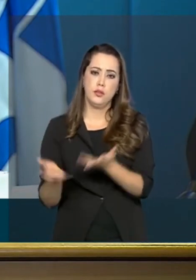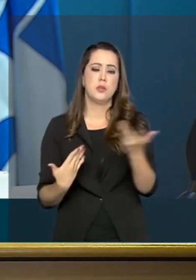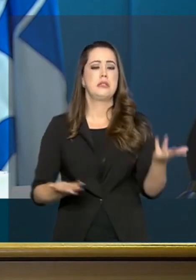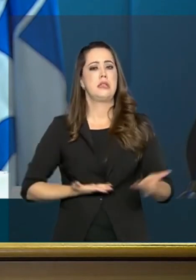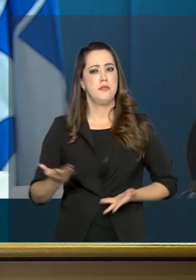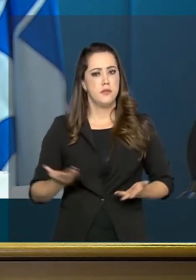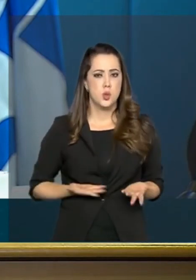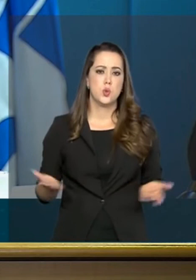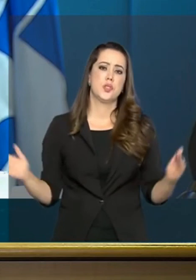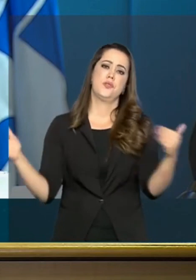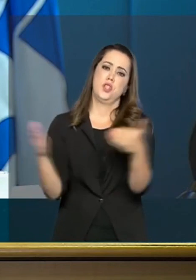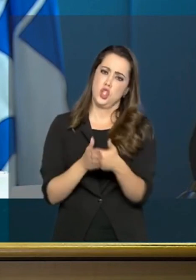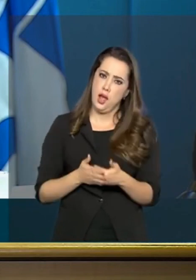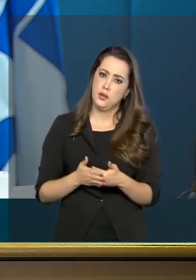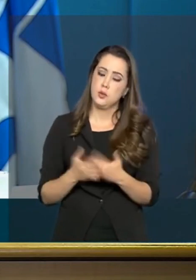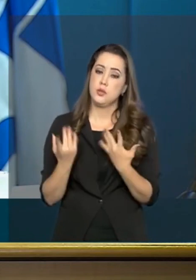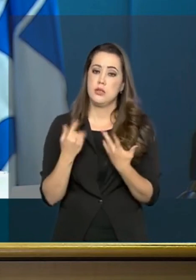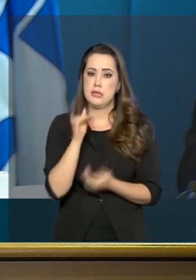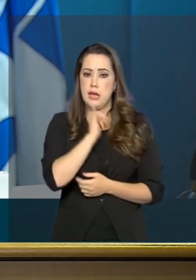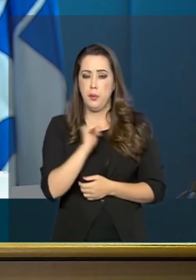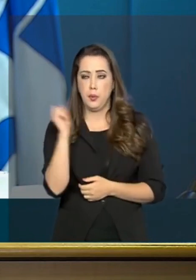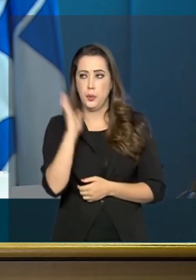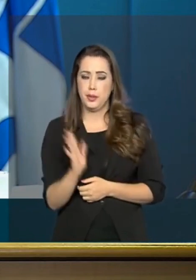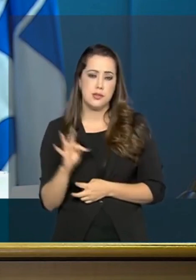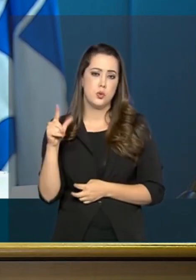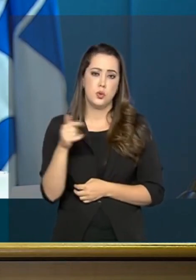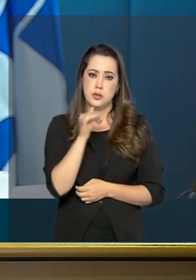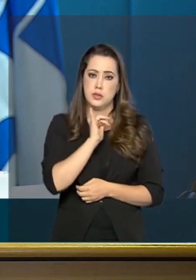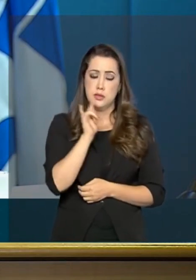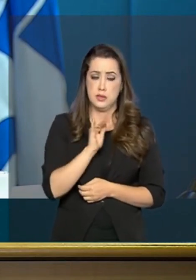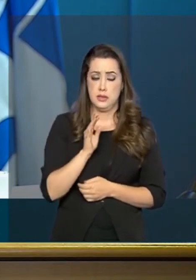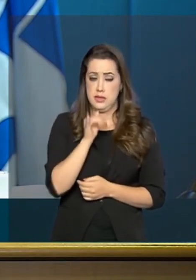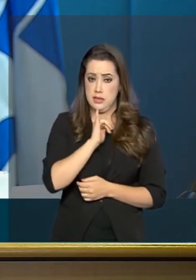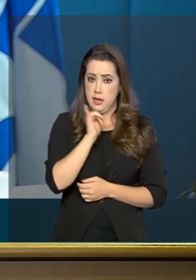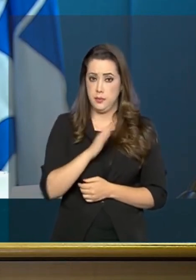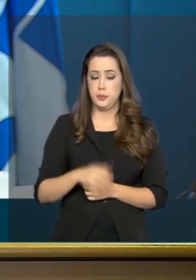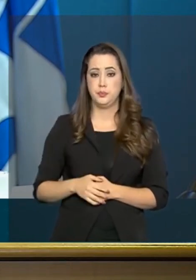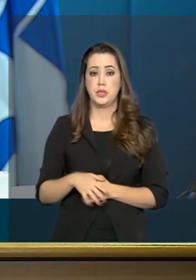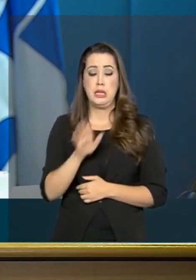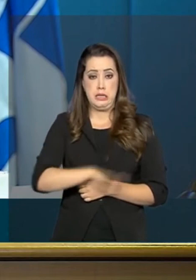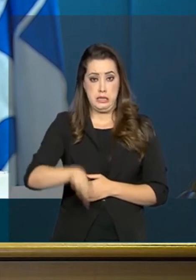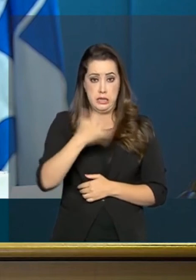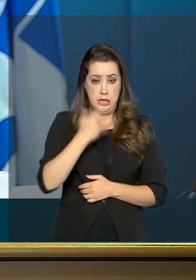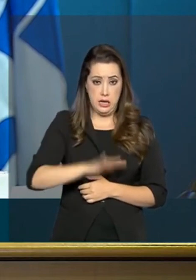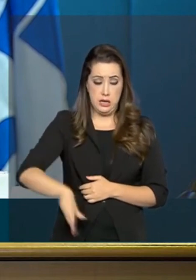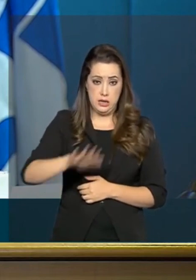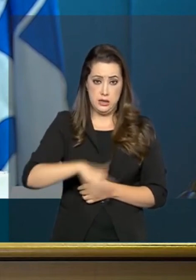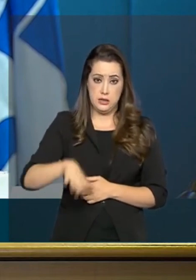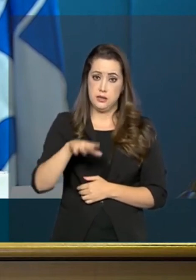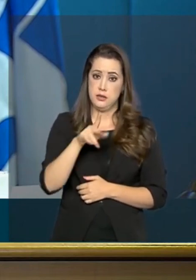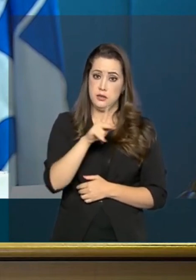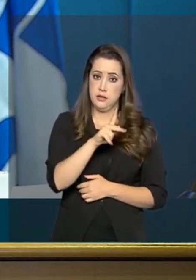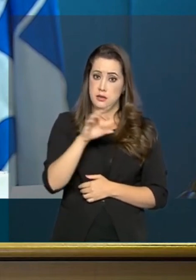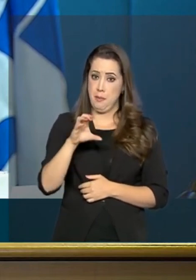foram paralisados, e a gente tem exemplos no Brasil todo, por exemplo, o acesso de crianças com necessidades especiais aos serviços